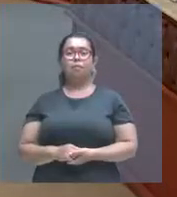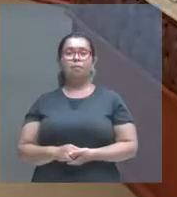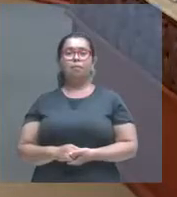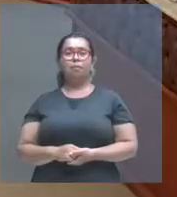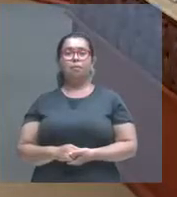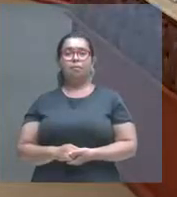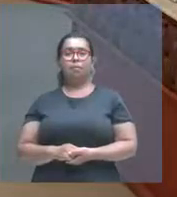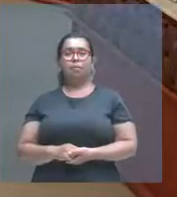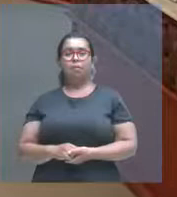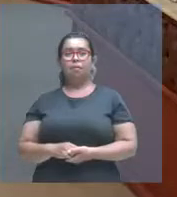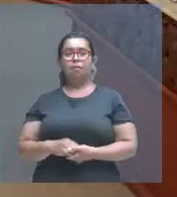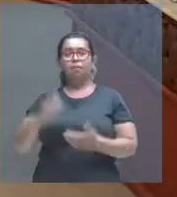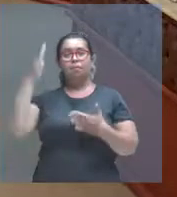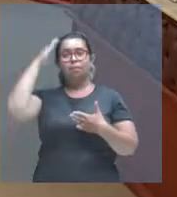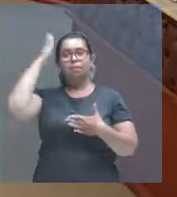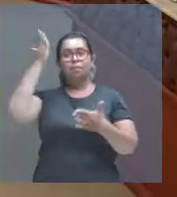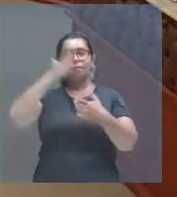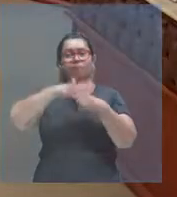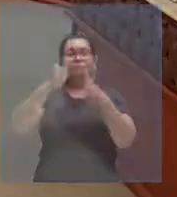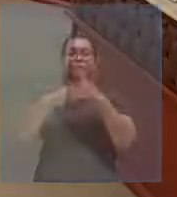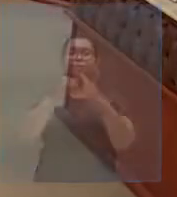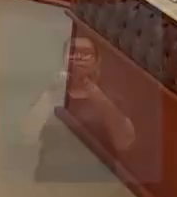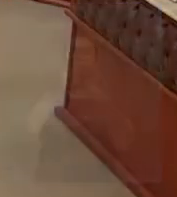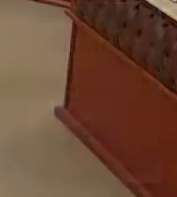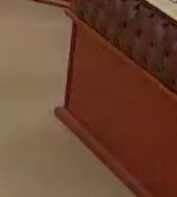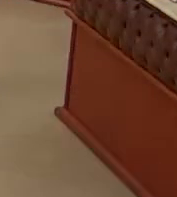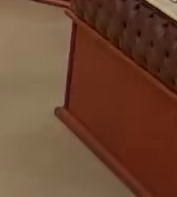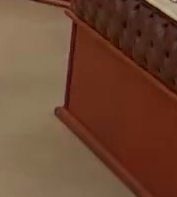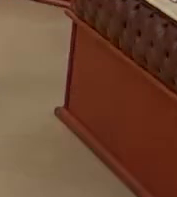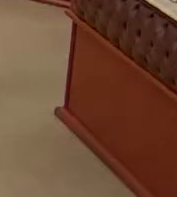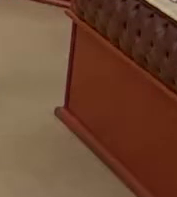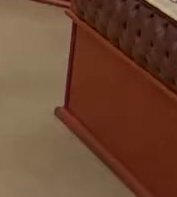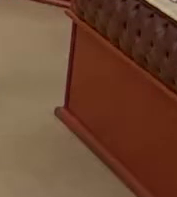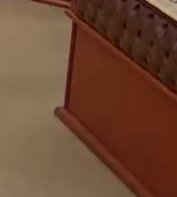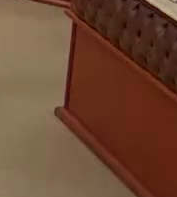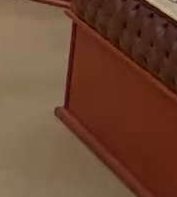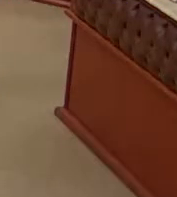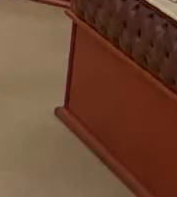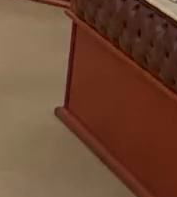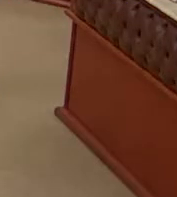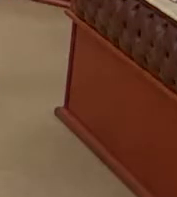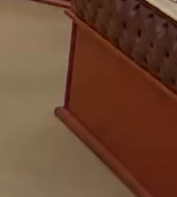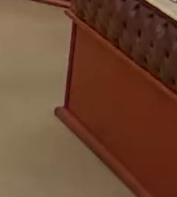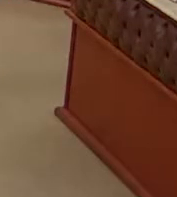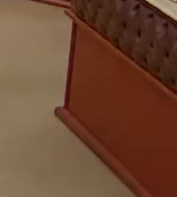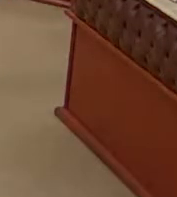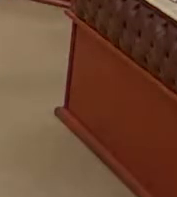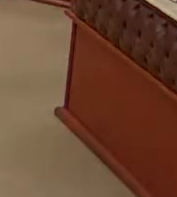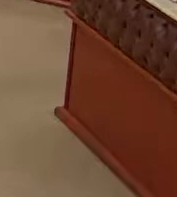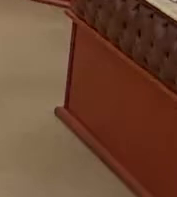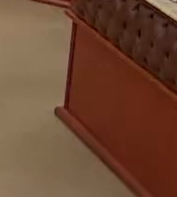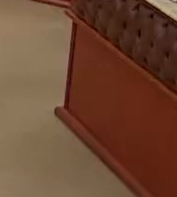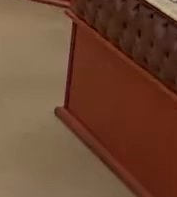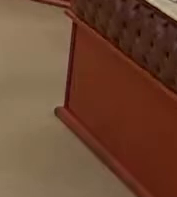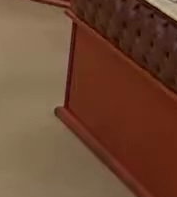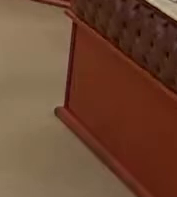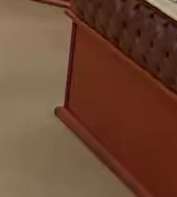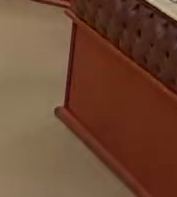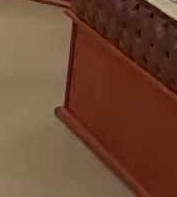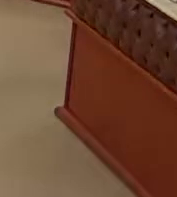Muito obrigado a todos, uma boa noite. E aí o espaço fica liberado para as fotografias. Fiquem à vontade. Até a